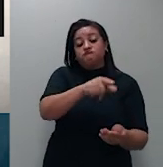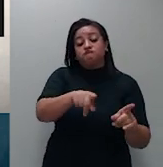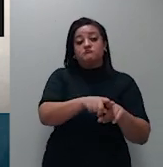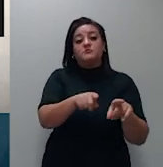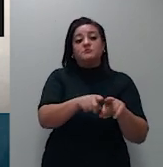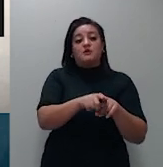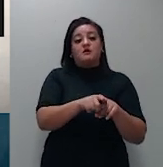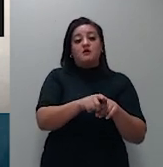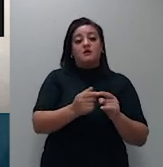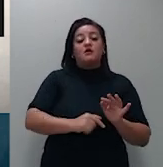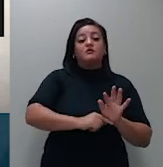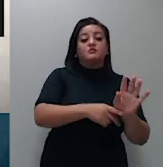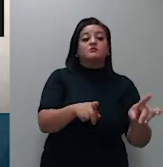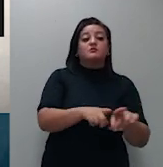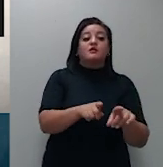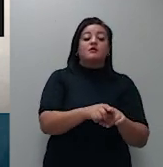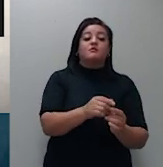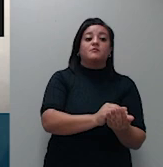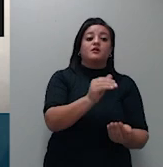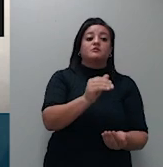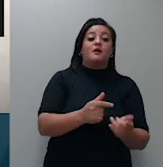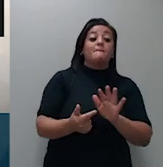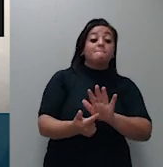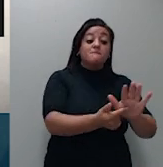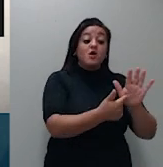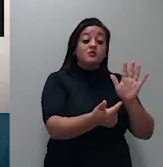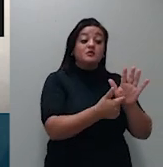Esses montantes são indicados